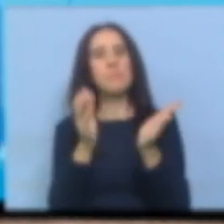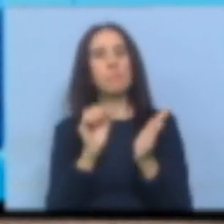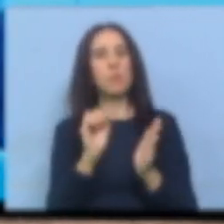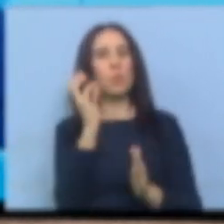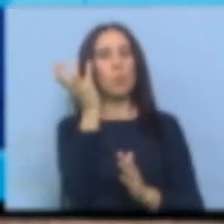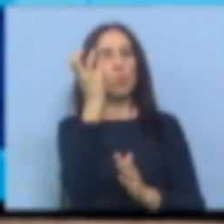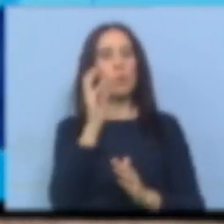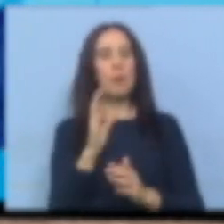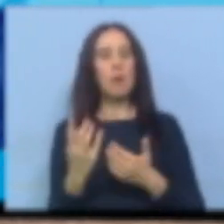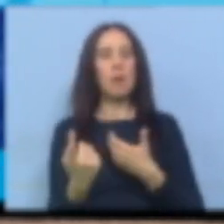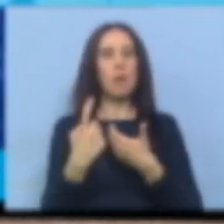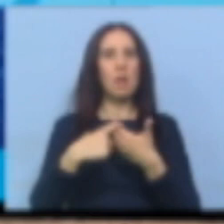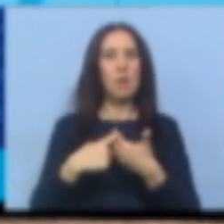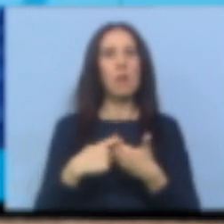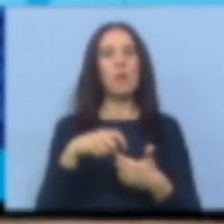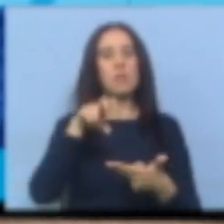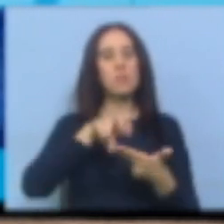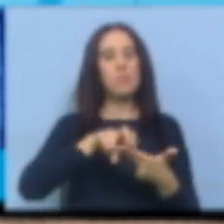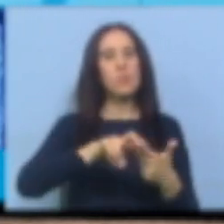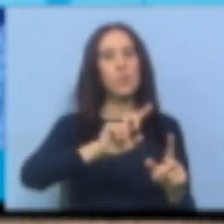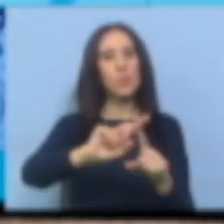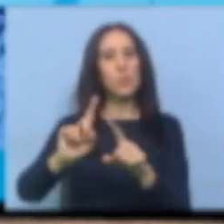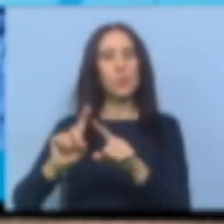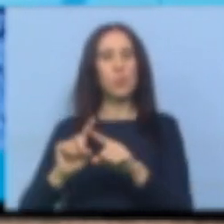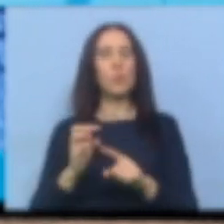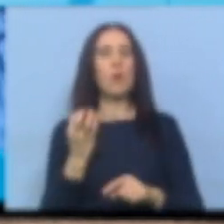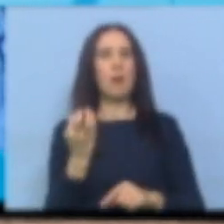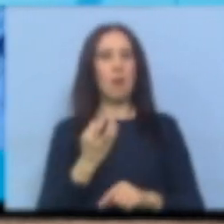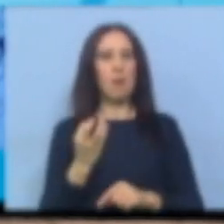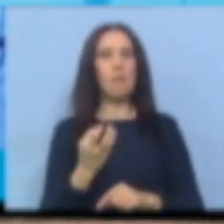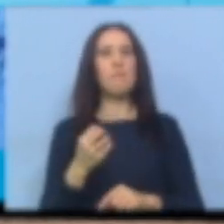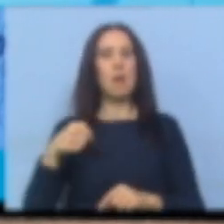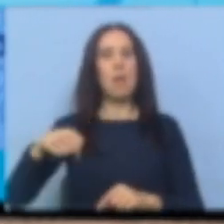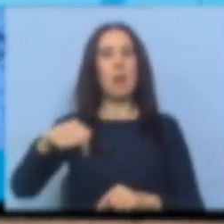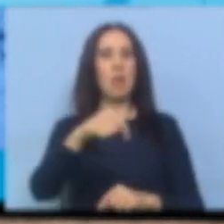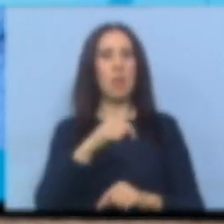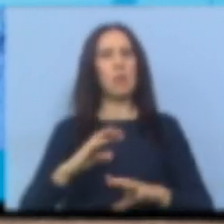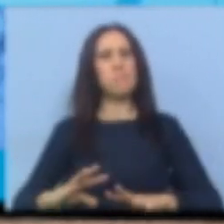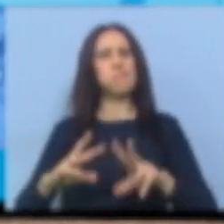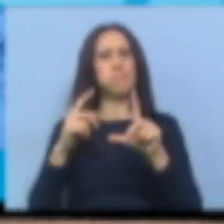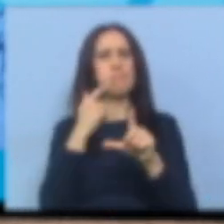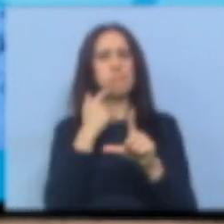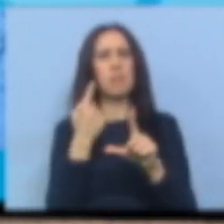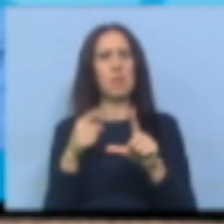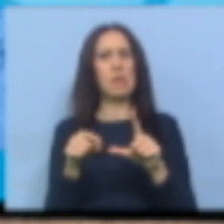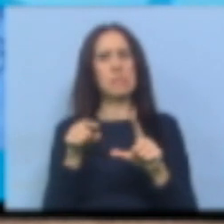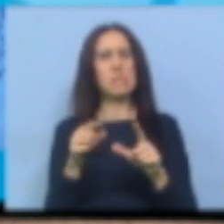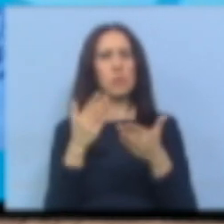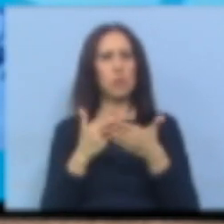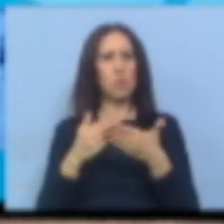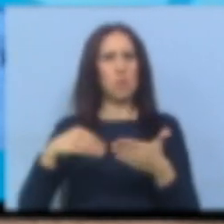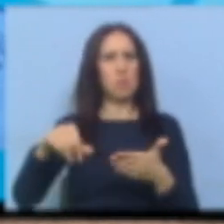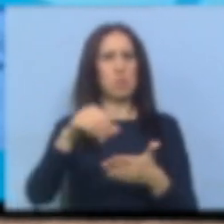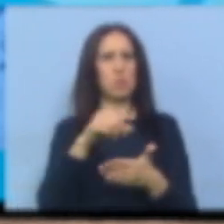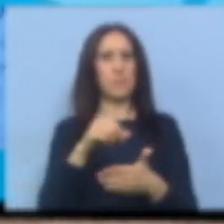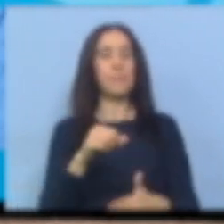associando diferentes disciplinas que, de facto, estão, em muitos casos, muito desenvolvidas nestas escolas.